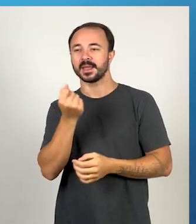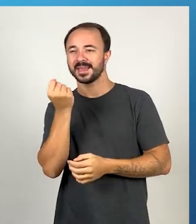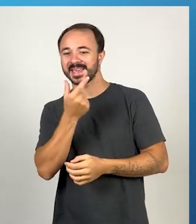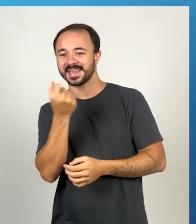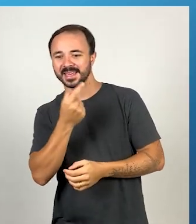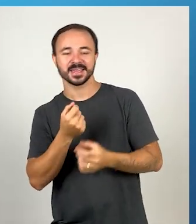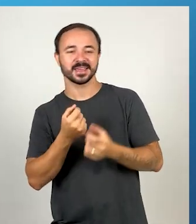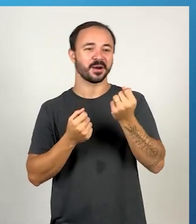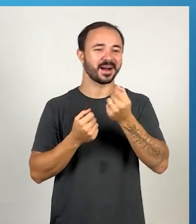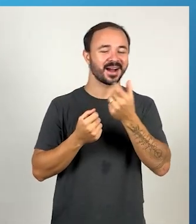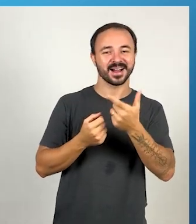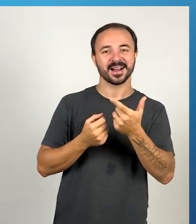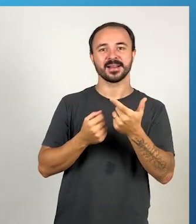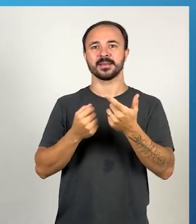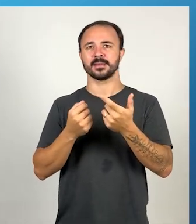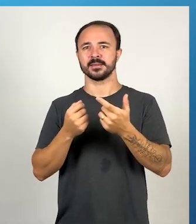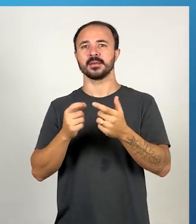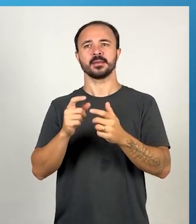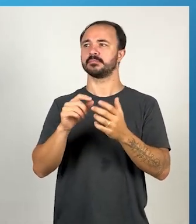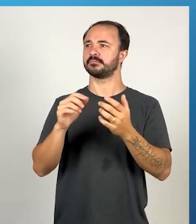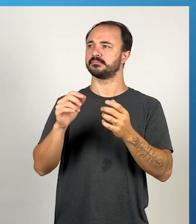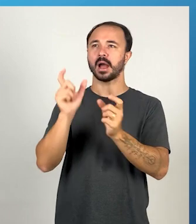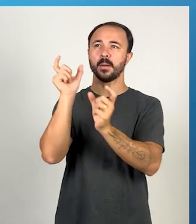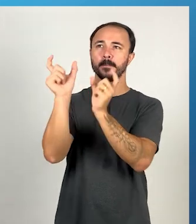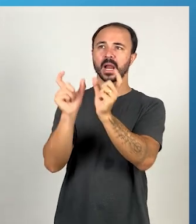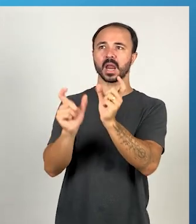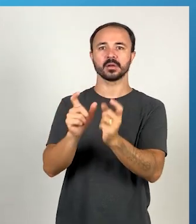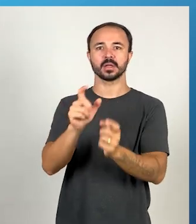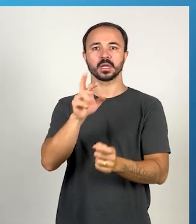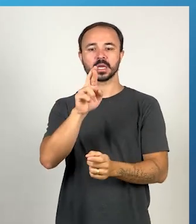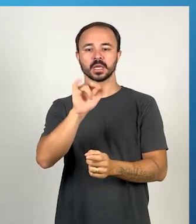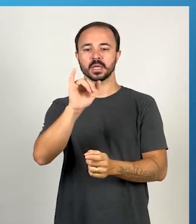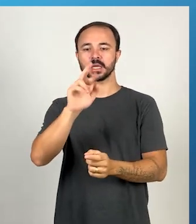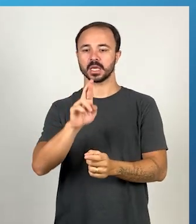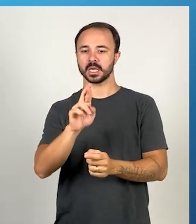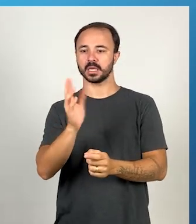sorrir, sorriso, detalhes pequenos, apenas para